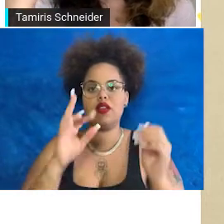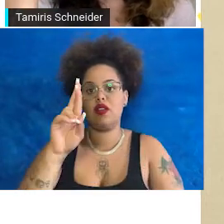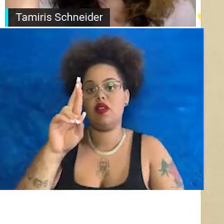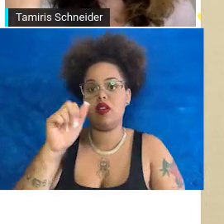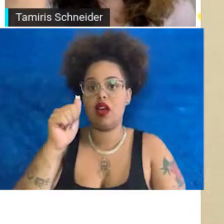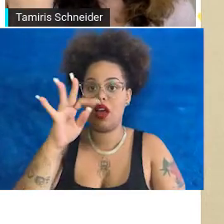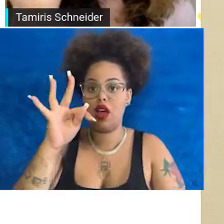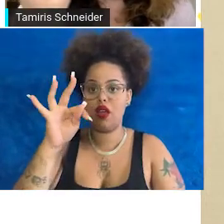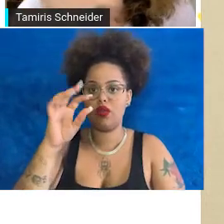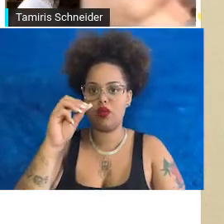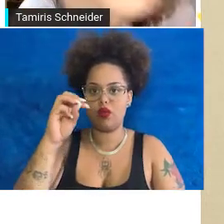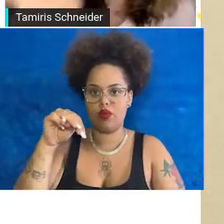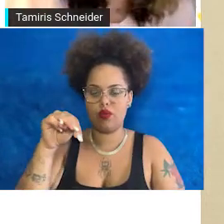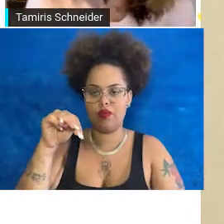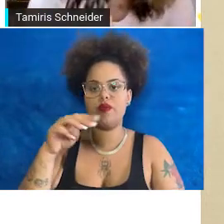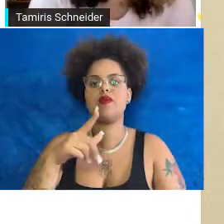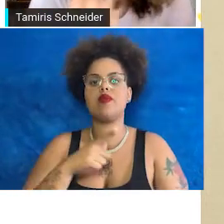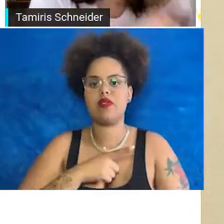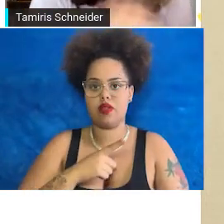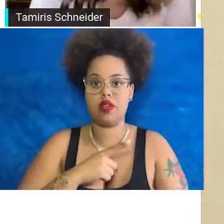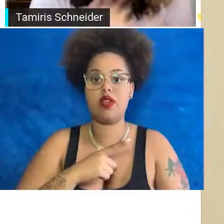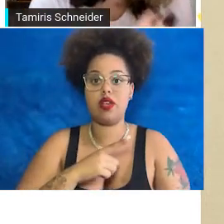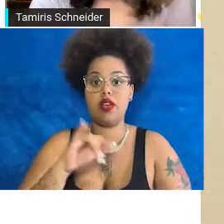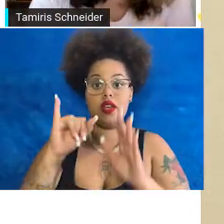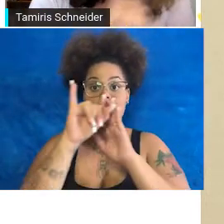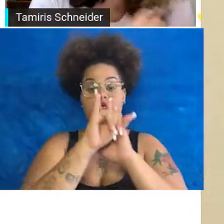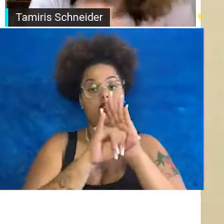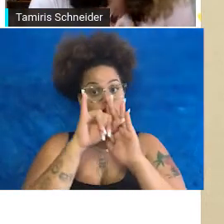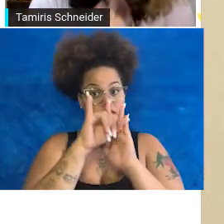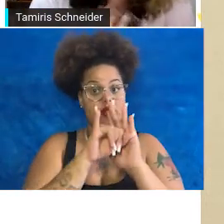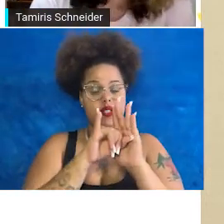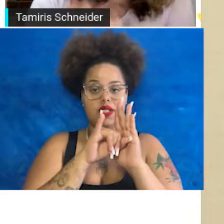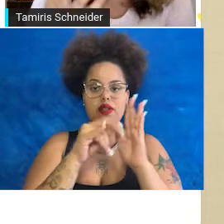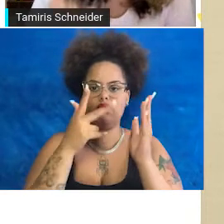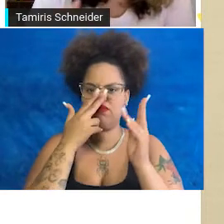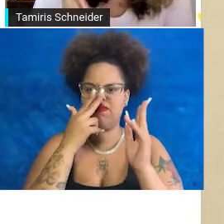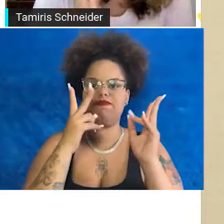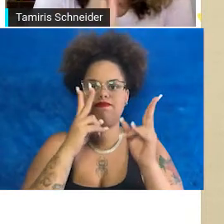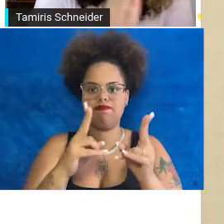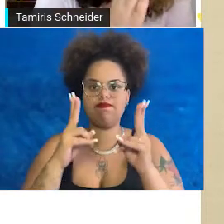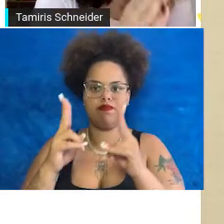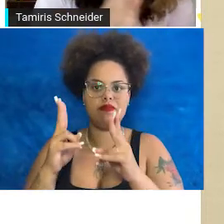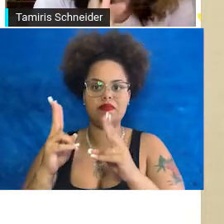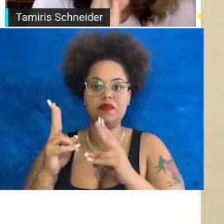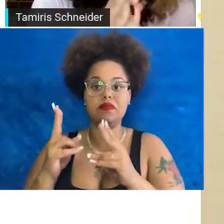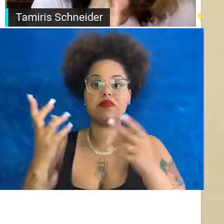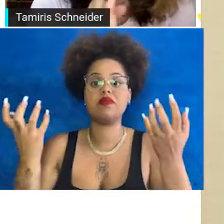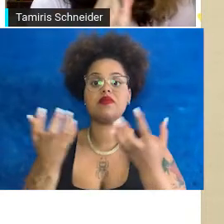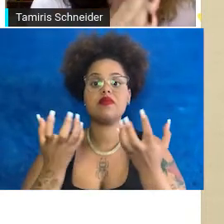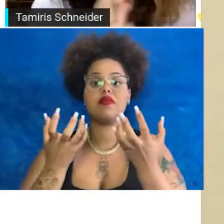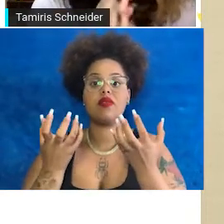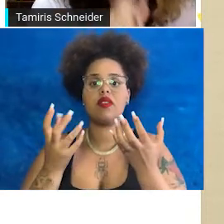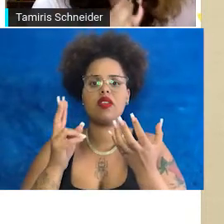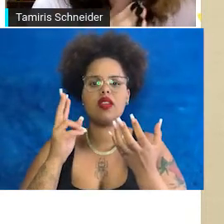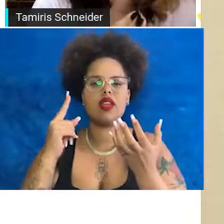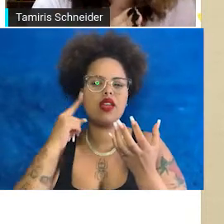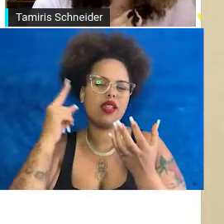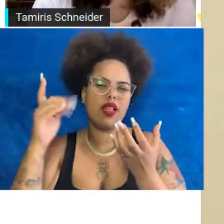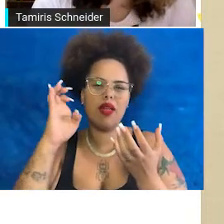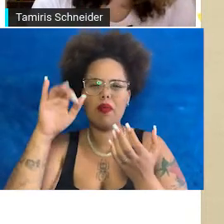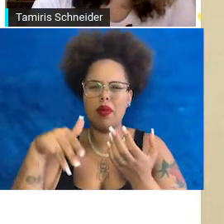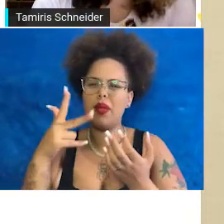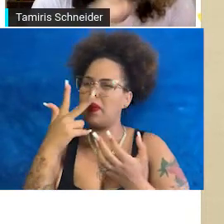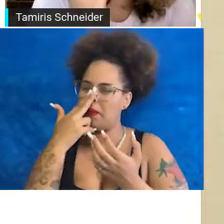Raton, então tem as imagens são parecidíssimas, que a gente queria isso, a gente queria a ideia bem